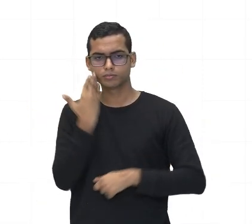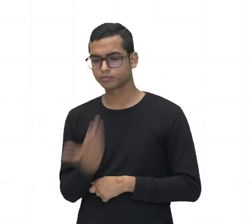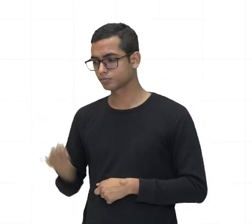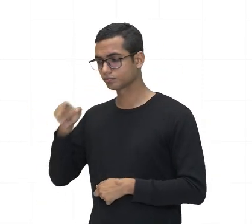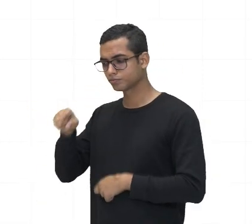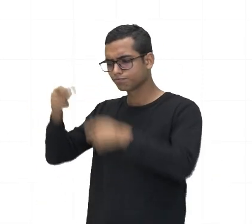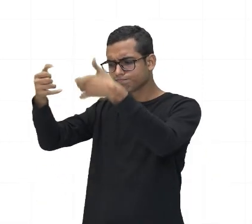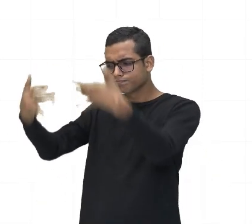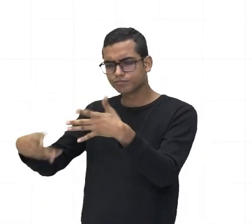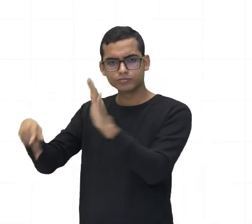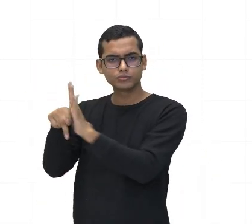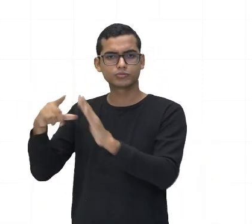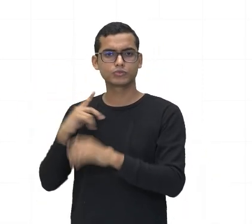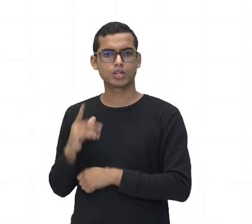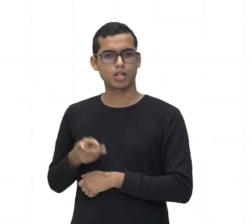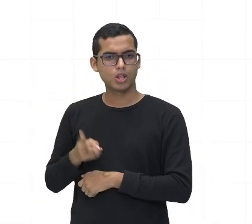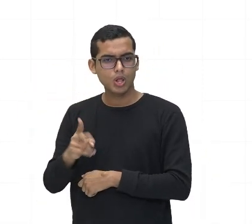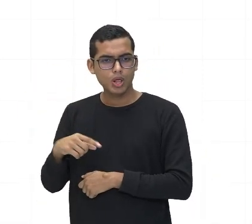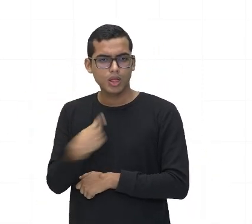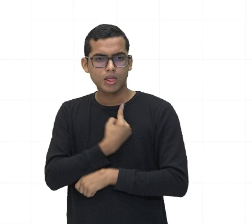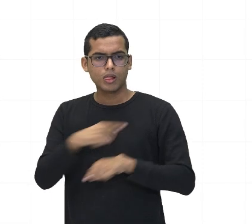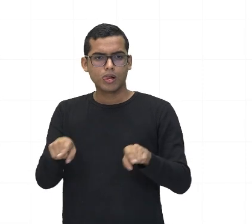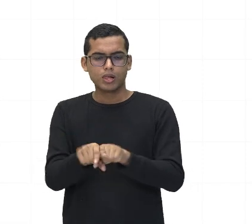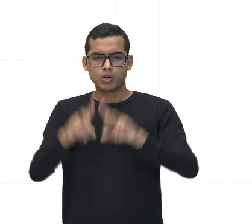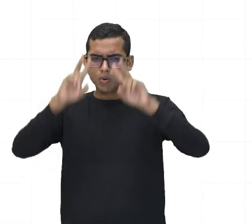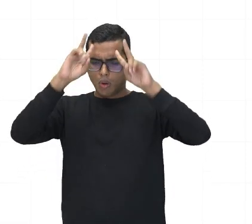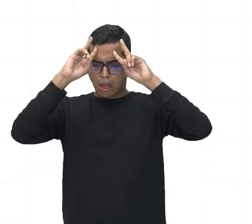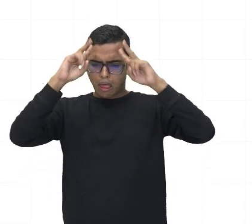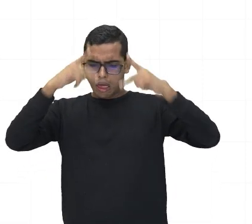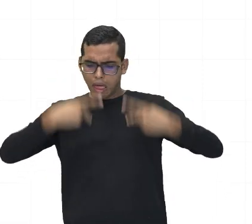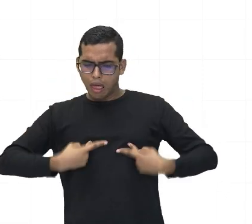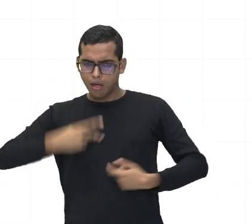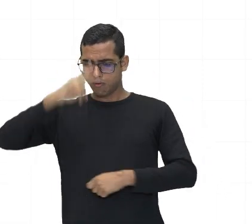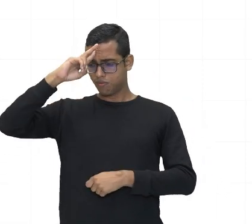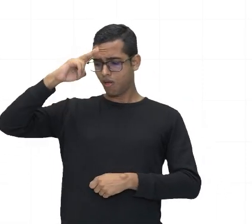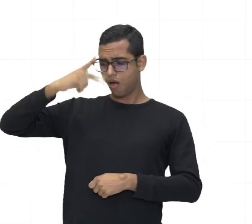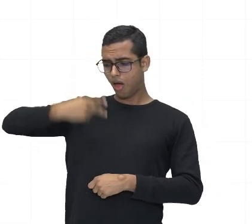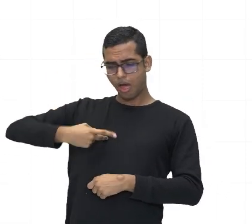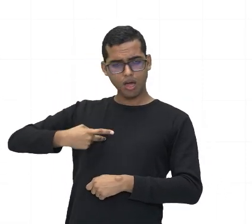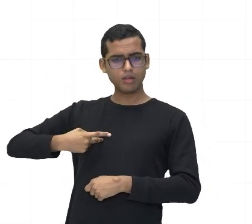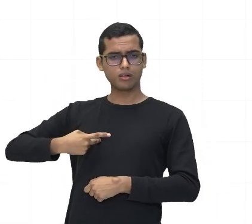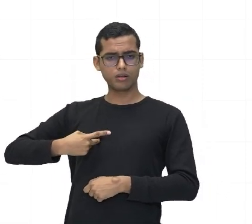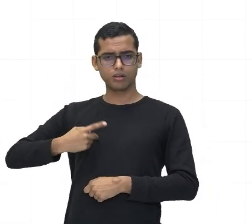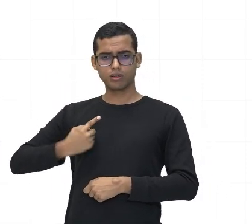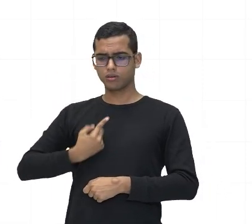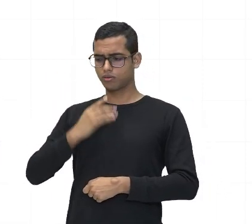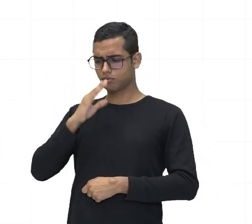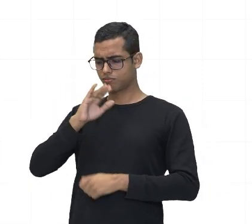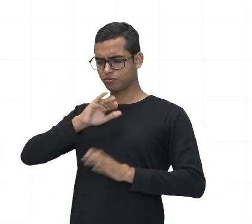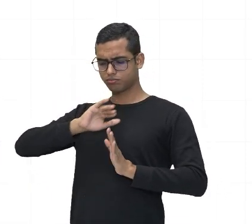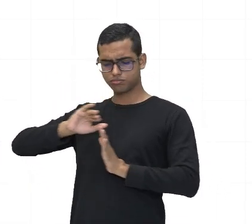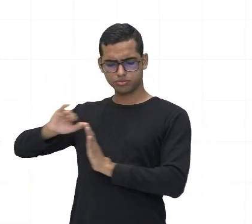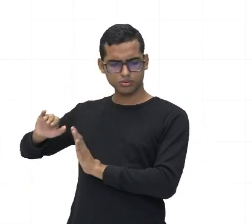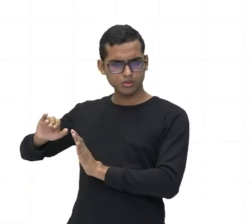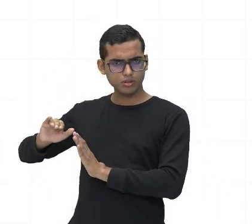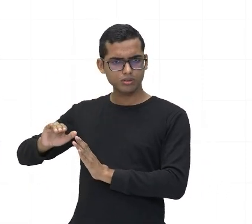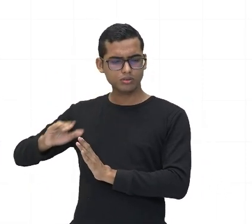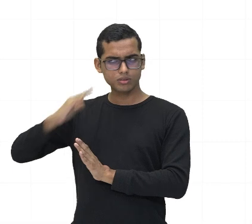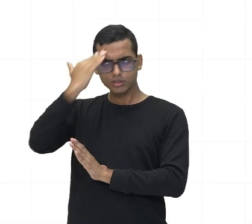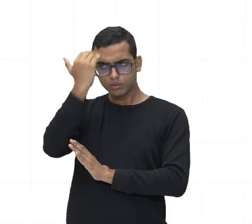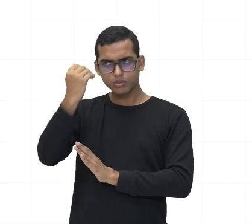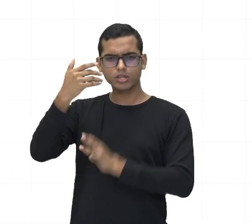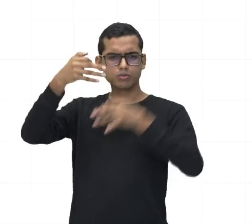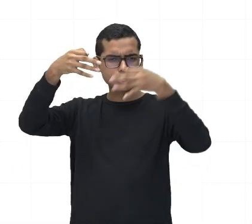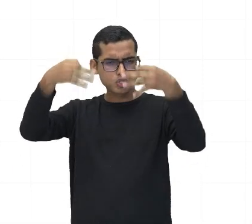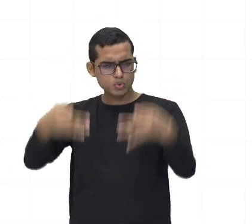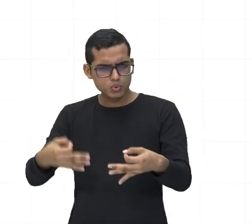fala sobre quanto mais nos distanciamos de nossos egocentrismos, com mais facilidade saberemos o que é justo e o que não é. E no cristianismo nós